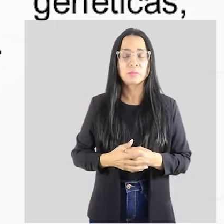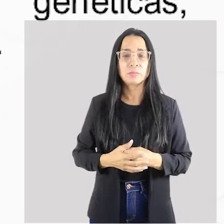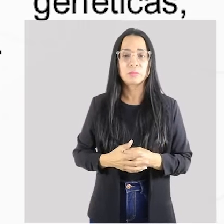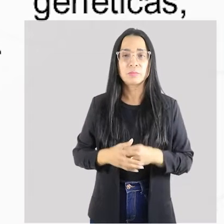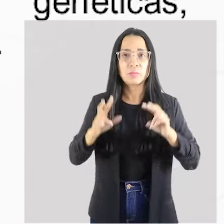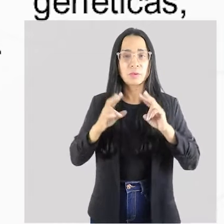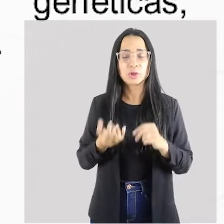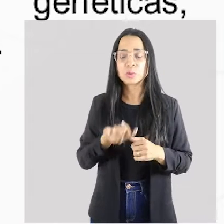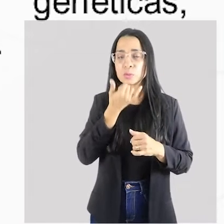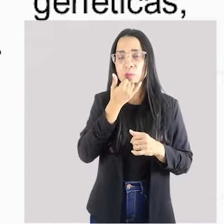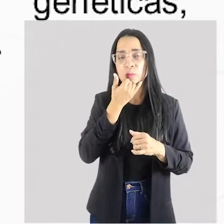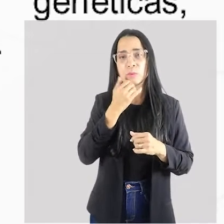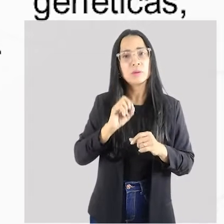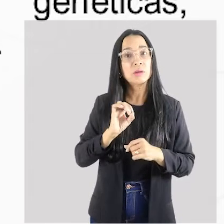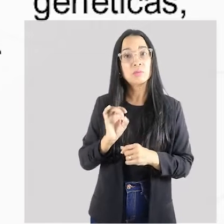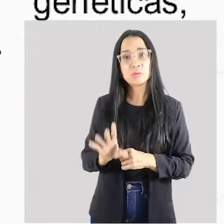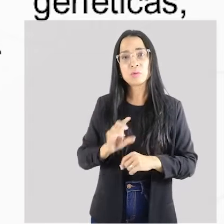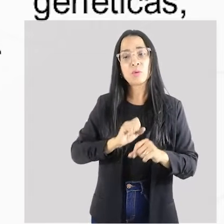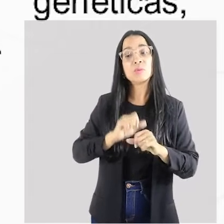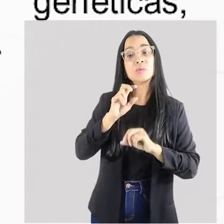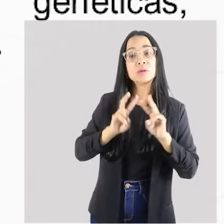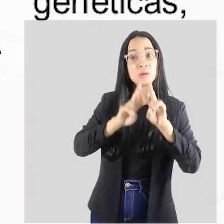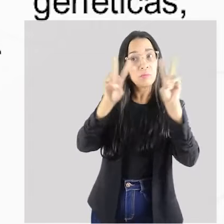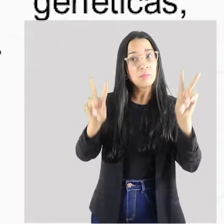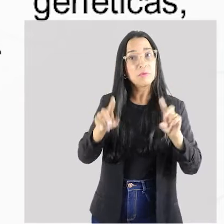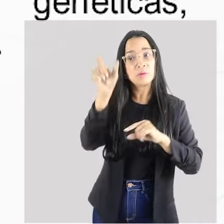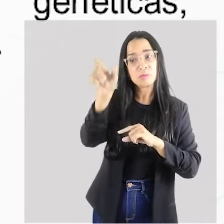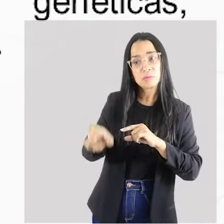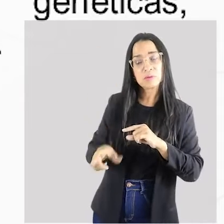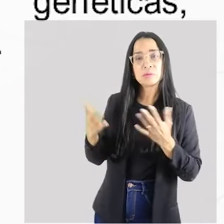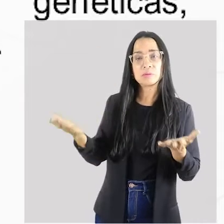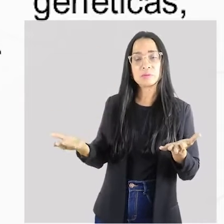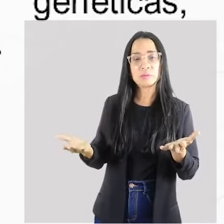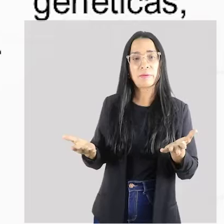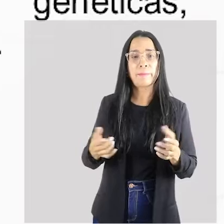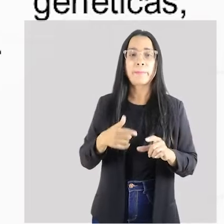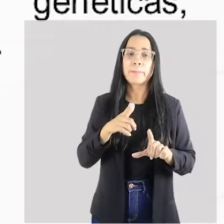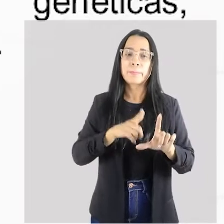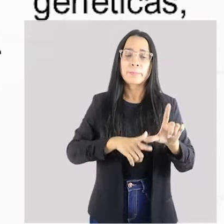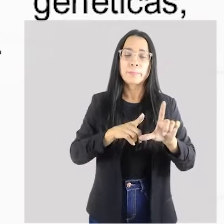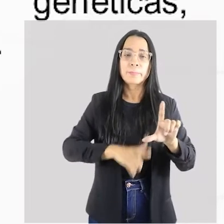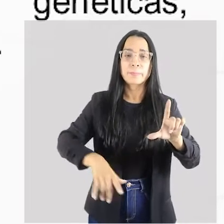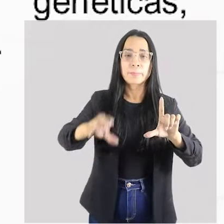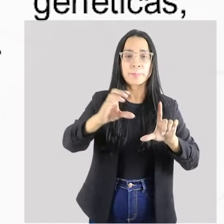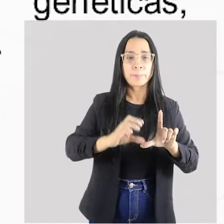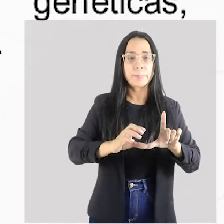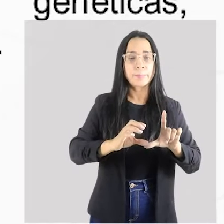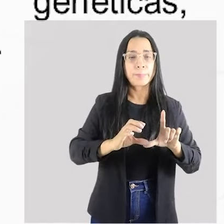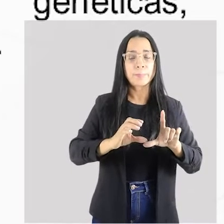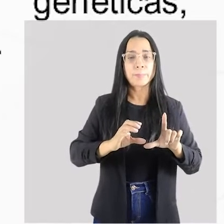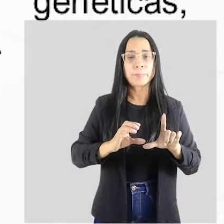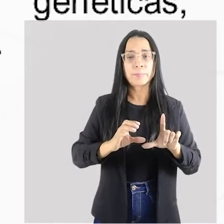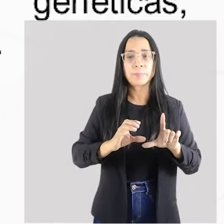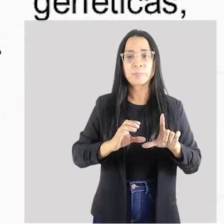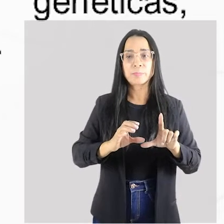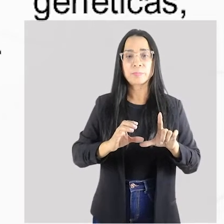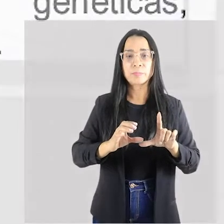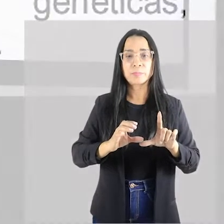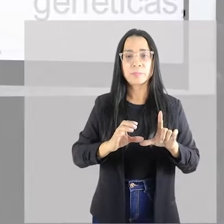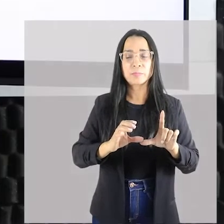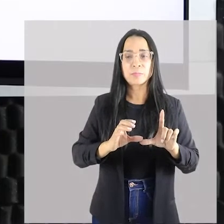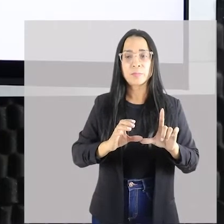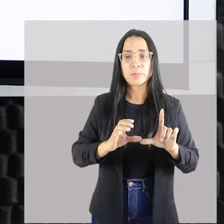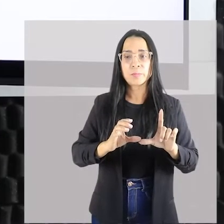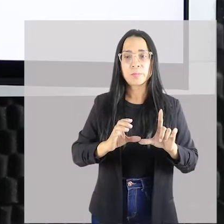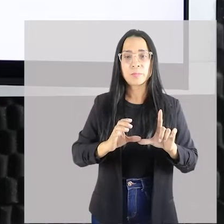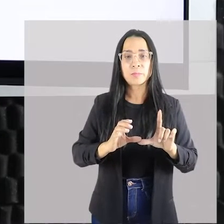Letra C. Resultam de lentas modificações das moléculas de DNA, não sofrem qualquer